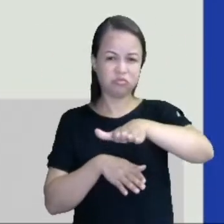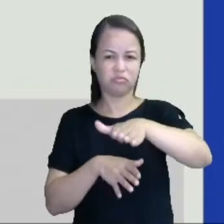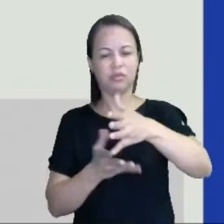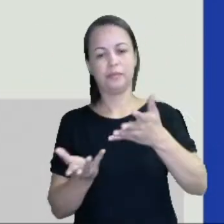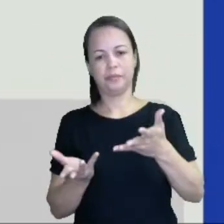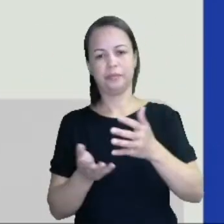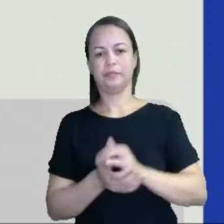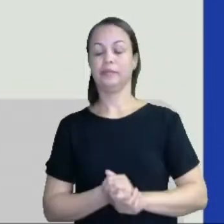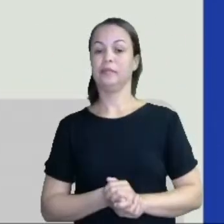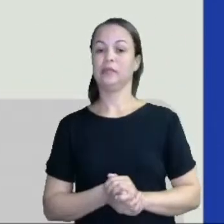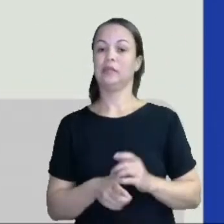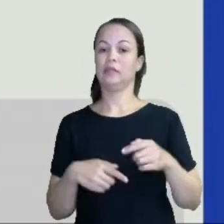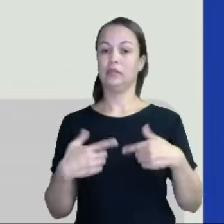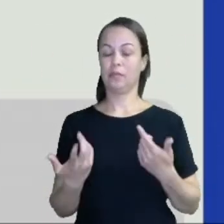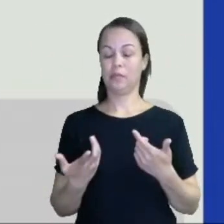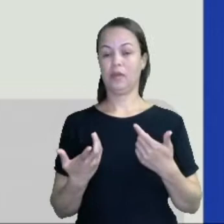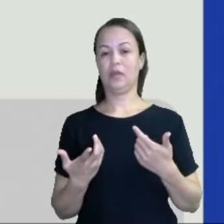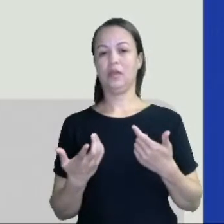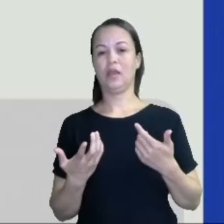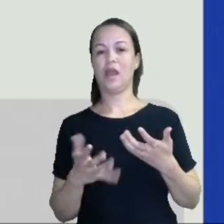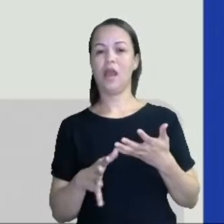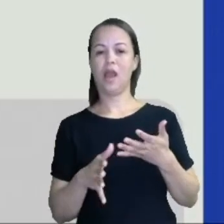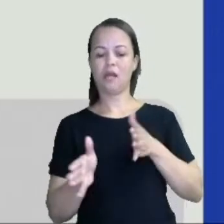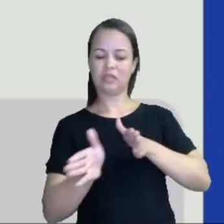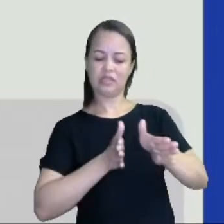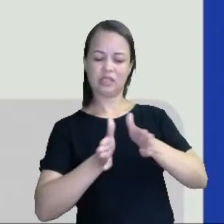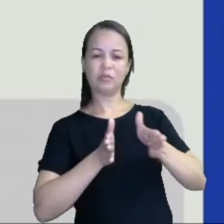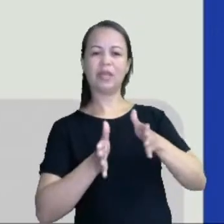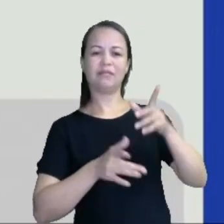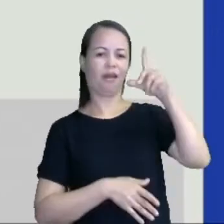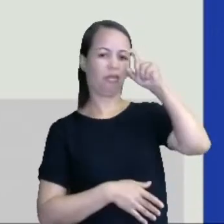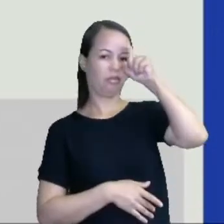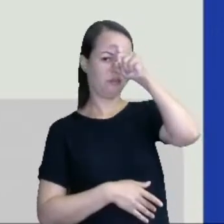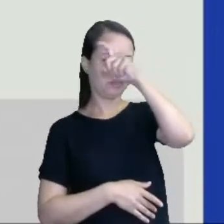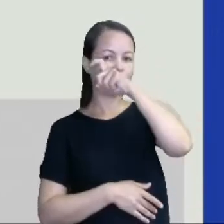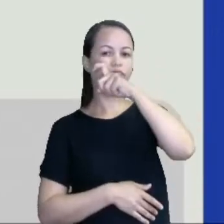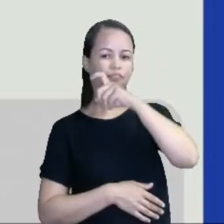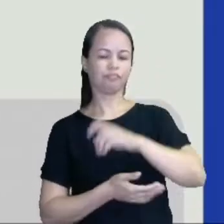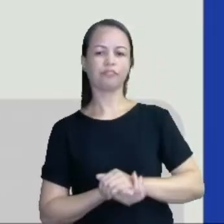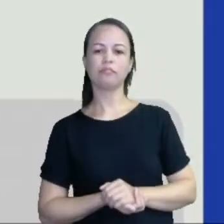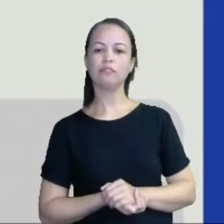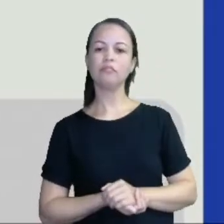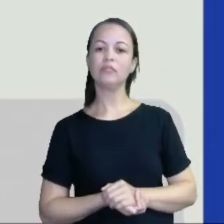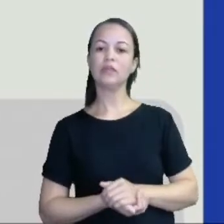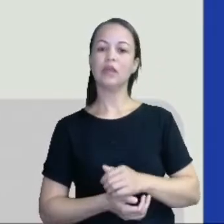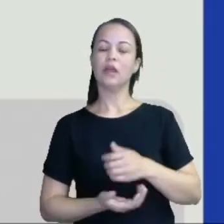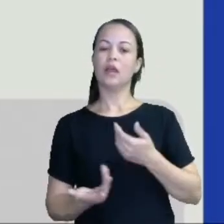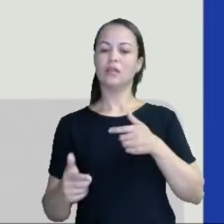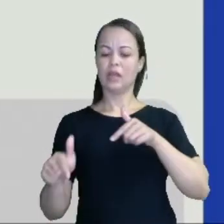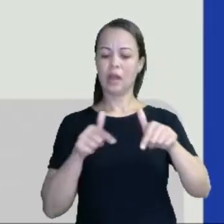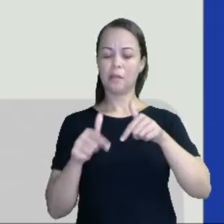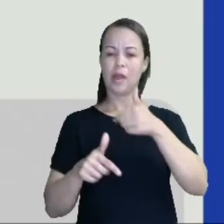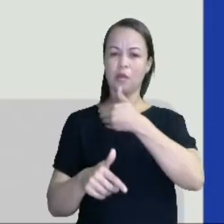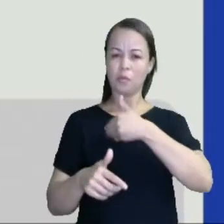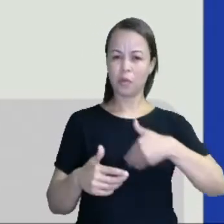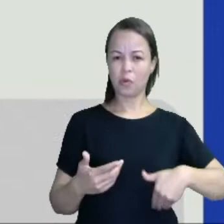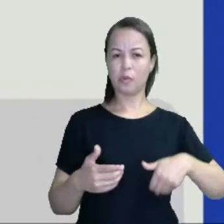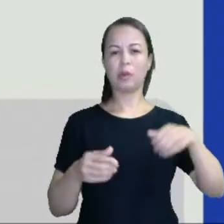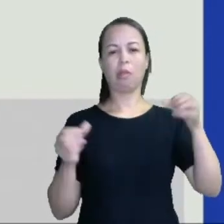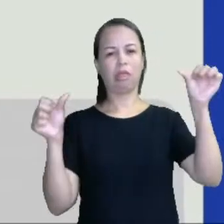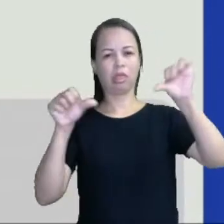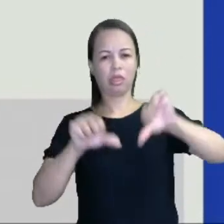que inclusive dificultam a acessibilidade. Serviços públicos precários, como coleta de